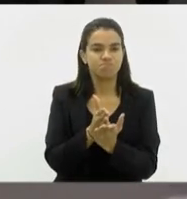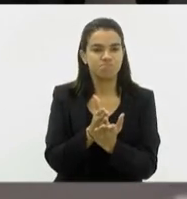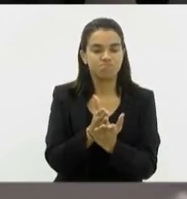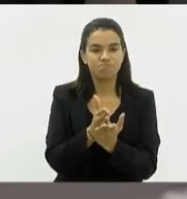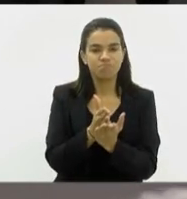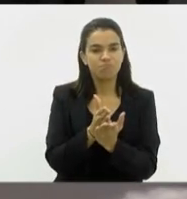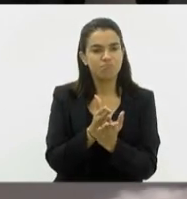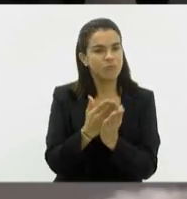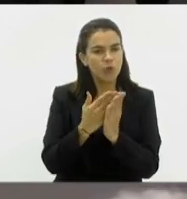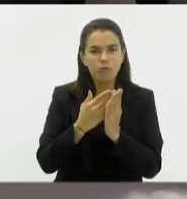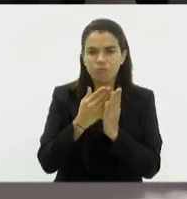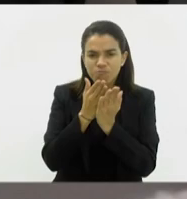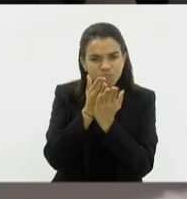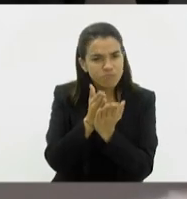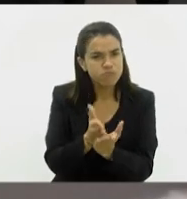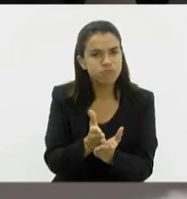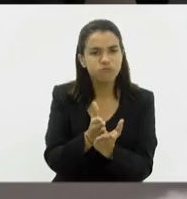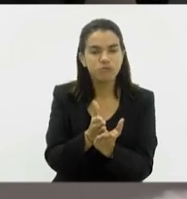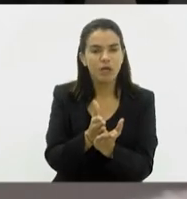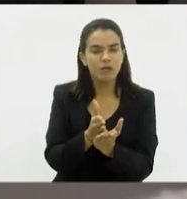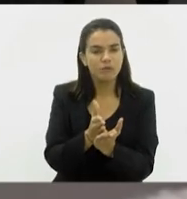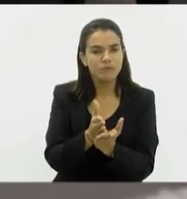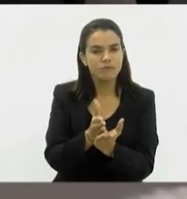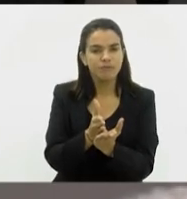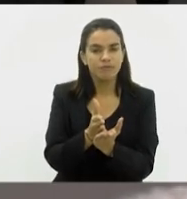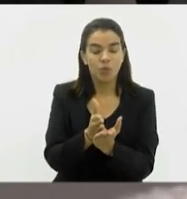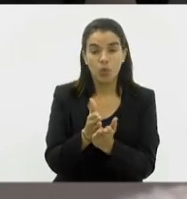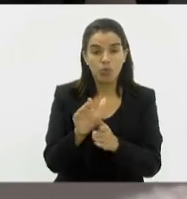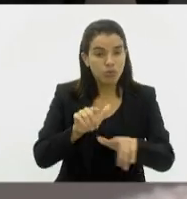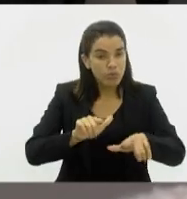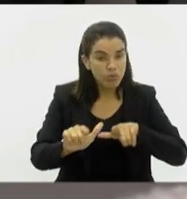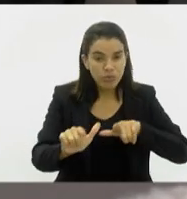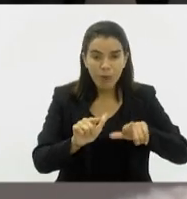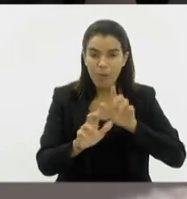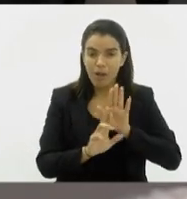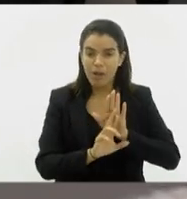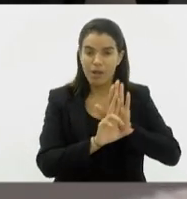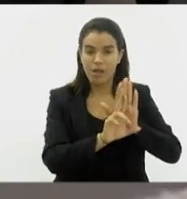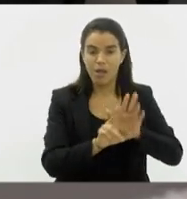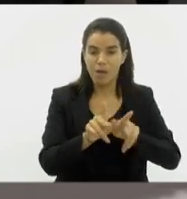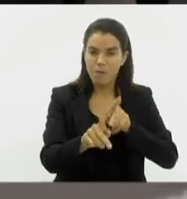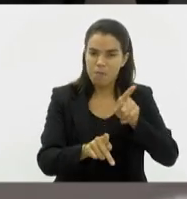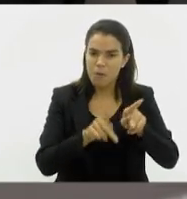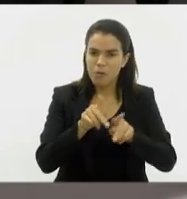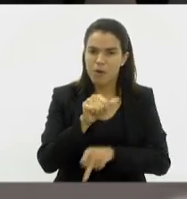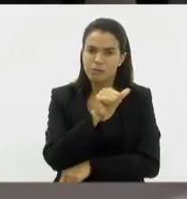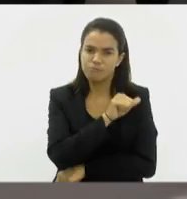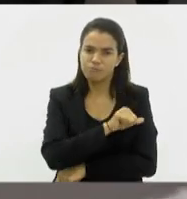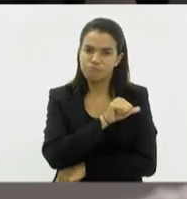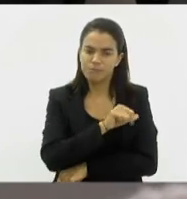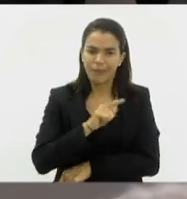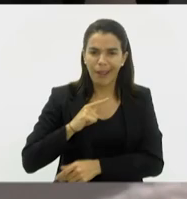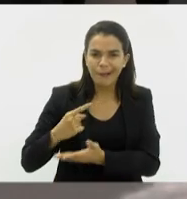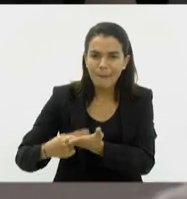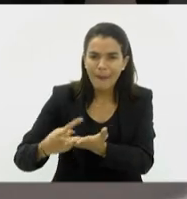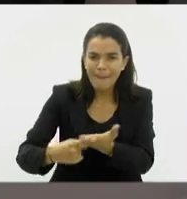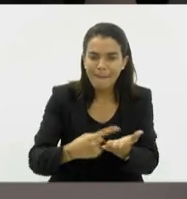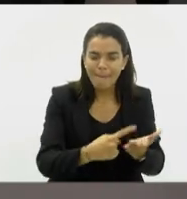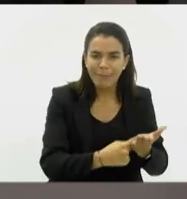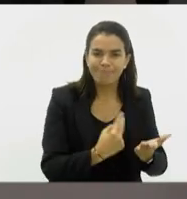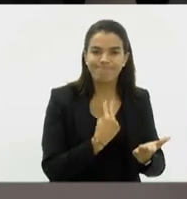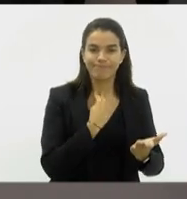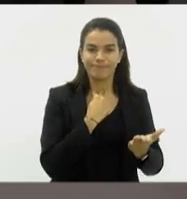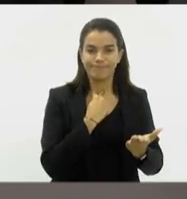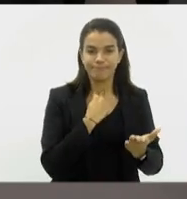a honradez devida o o a a tarefa de representar a população Fluminense tem uma série de compromisso e por